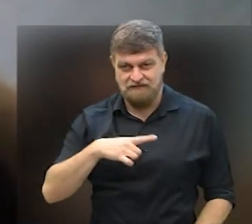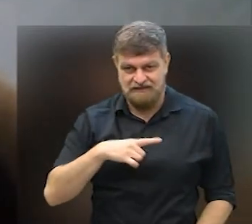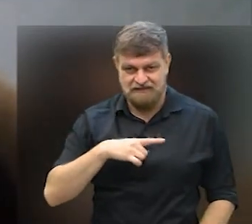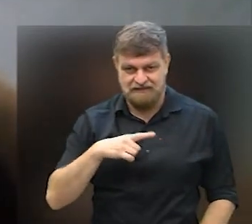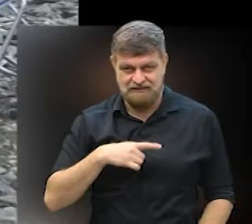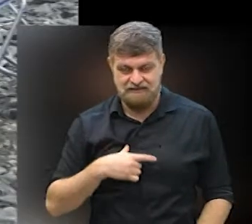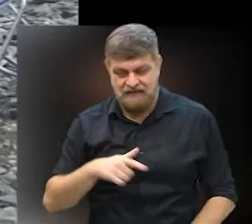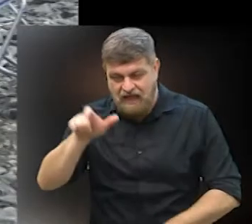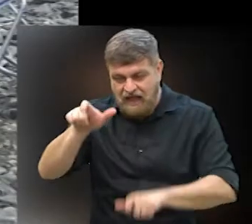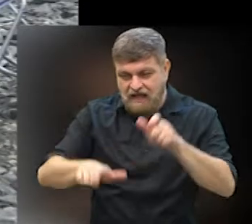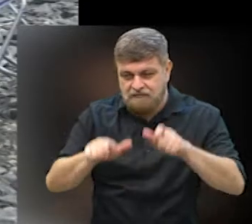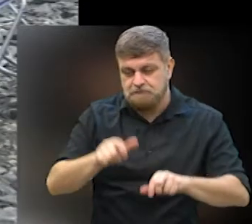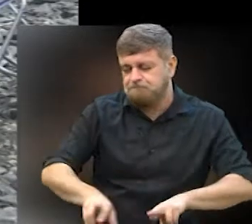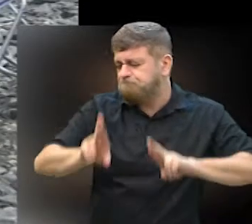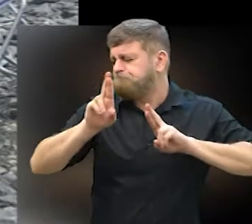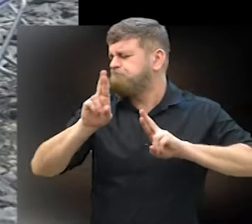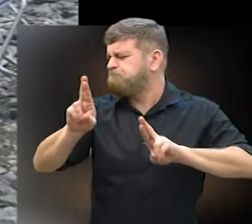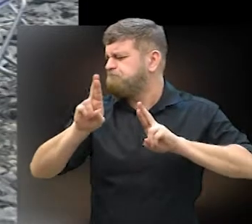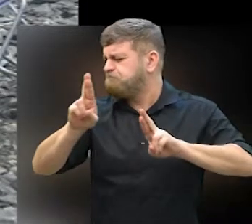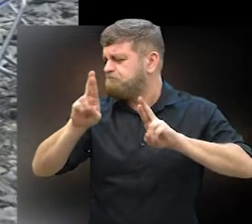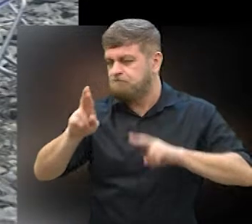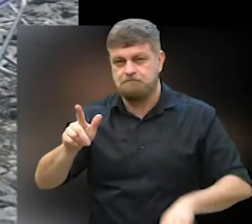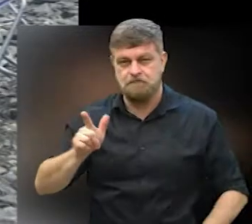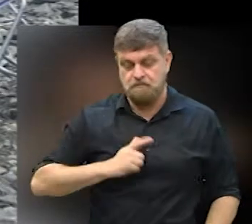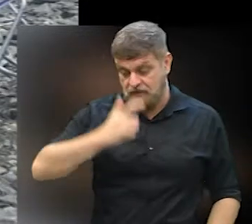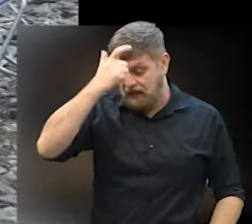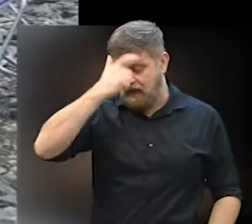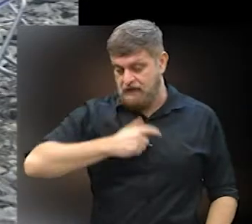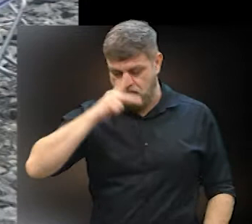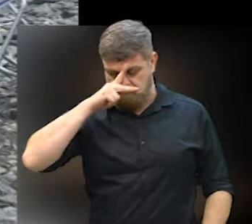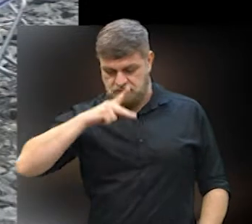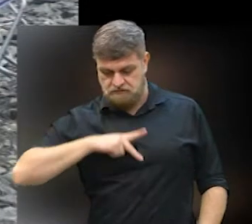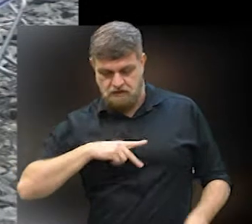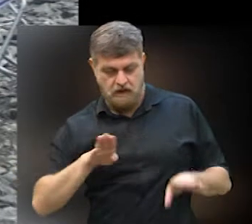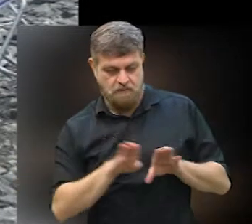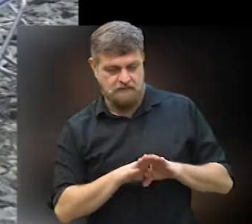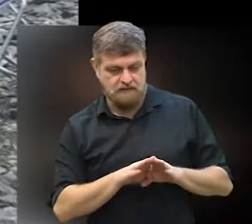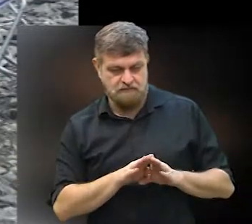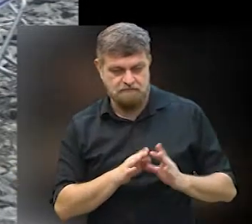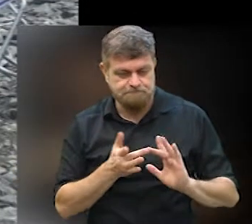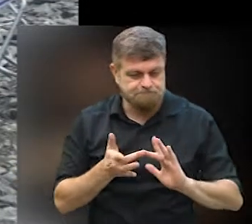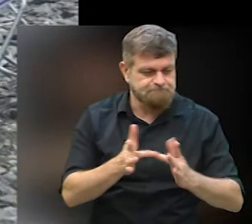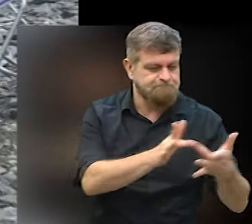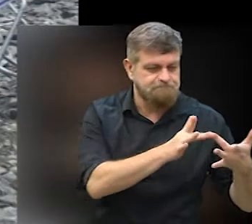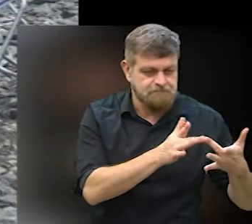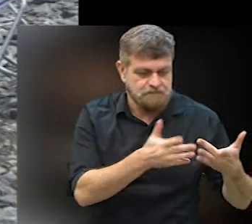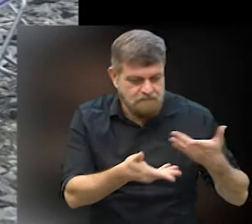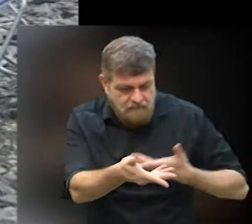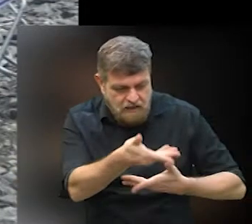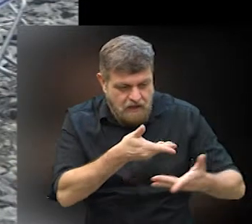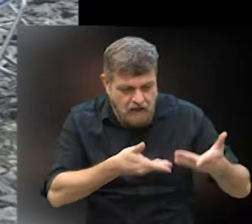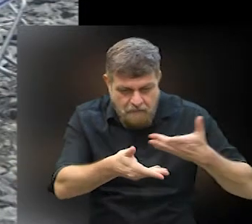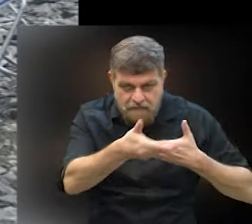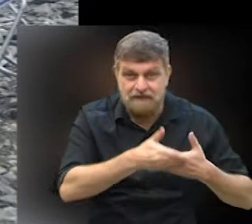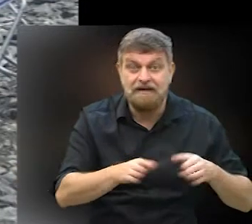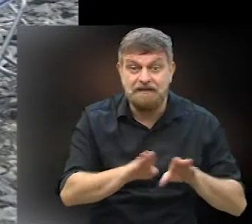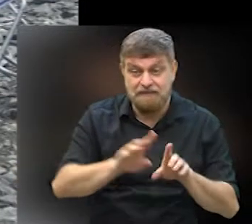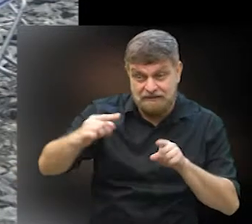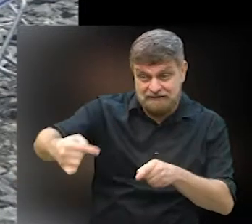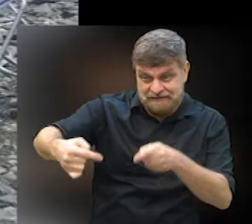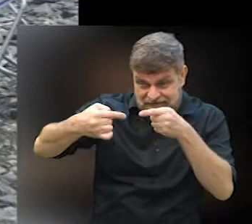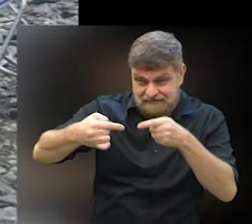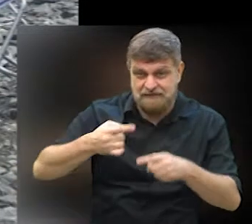garantir uma convergência entre as expectativas, as minhas, as dos outros, realmente garantir uma harmonia no campo base. Isso é extremamente